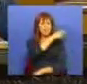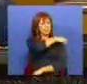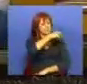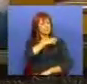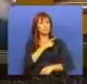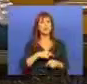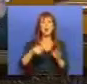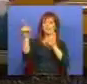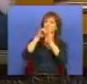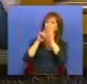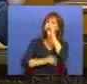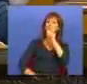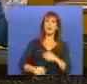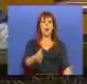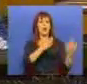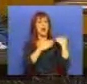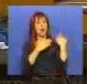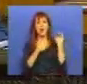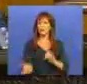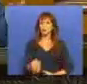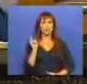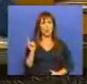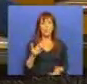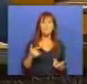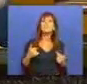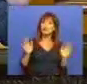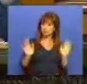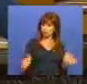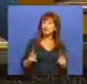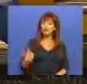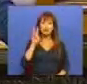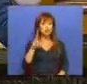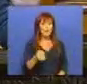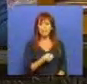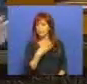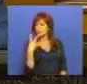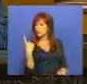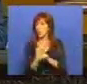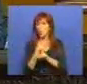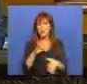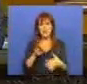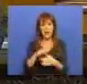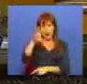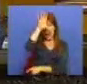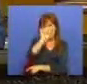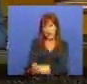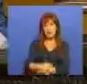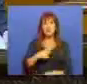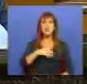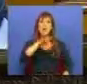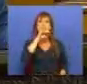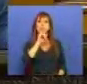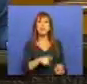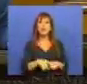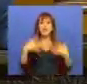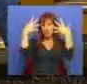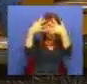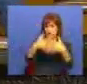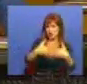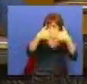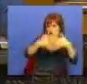da ética da responsabilidade. Já tínhamos visto muita coisa com este Governo. Polícias nos